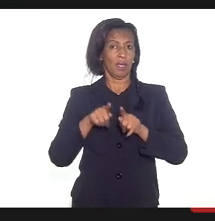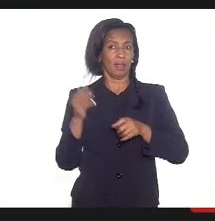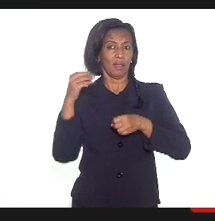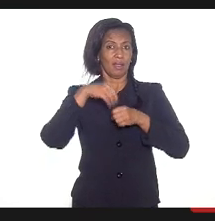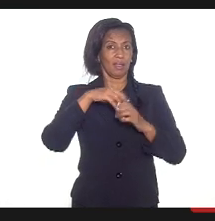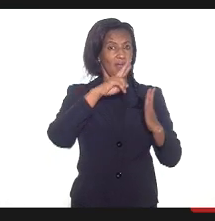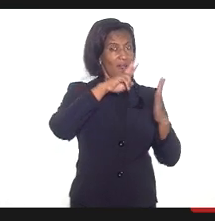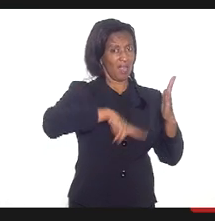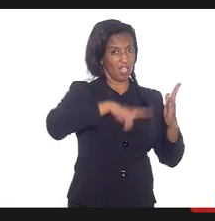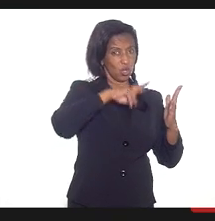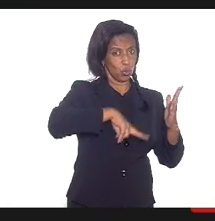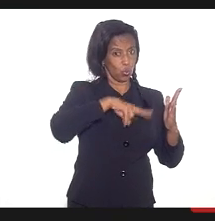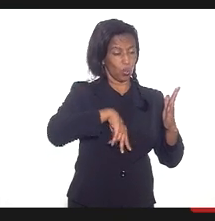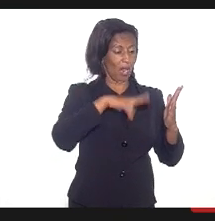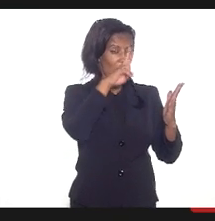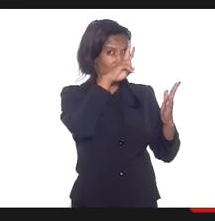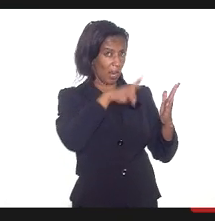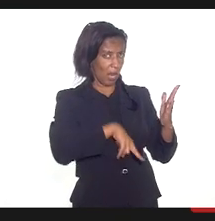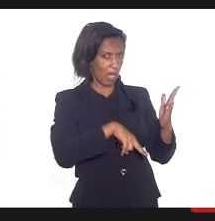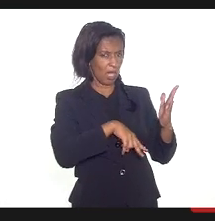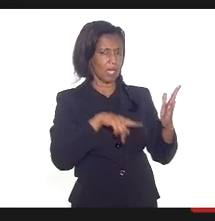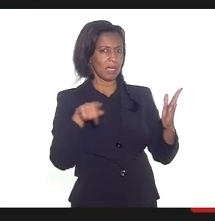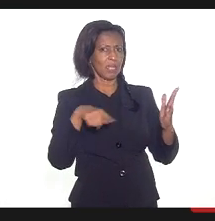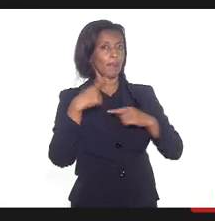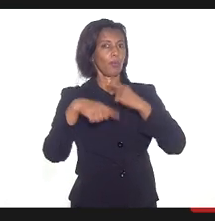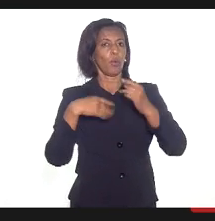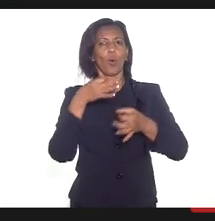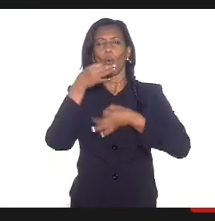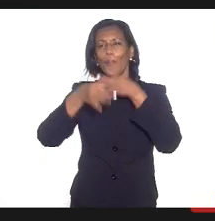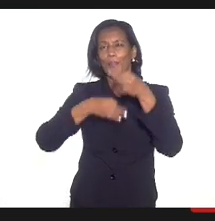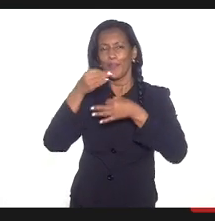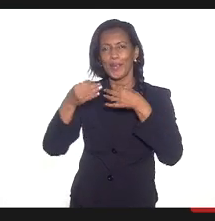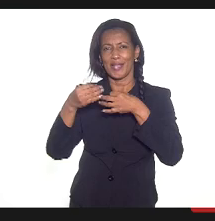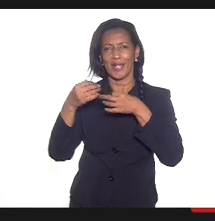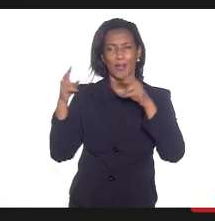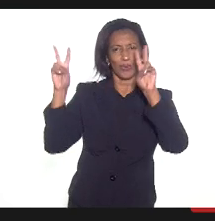gente lê e debate com elas expõem a opinião delas sobre aquele tema,